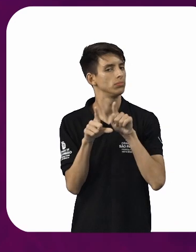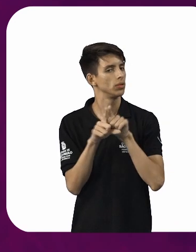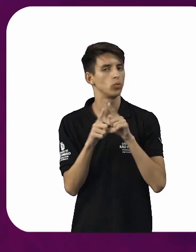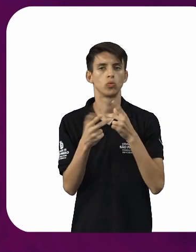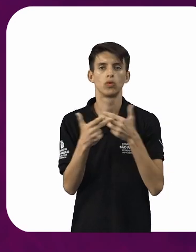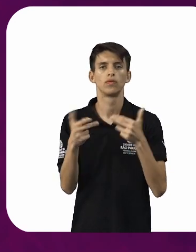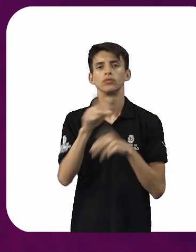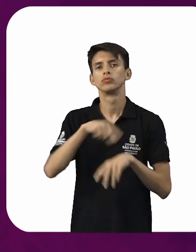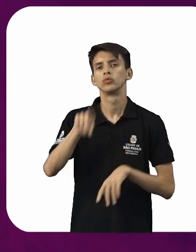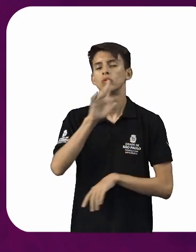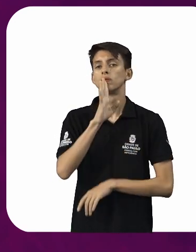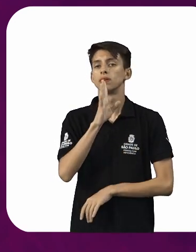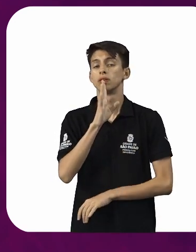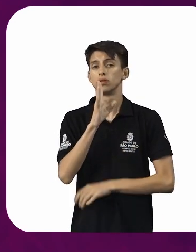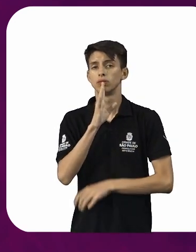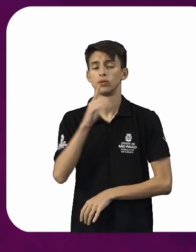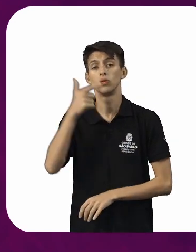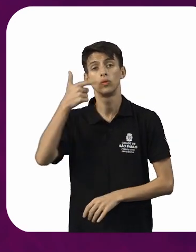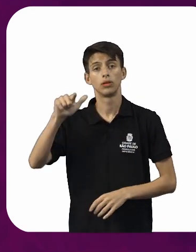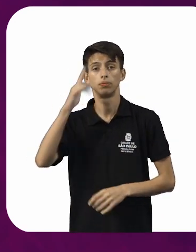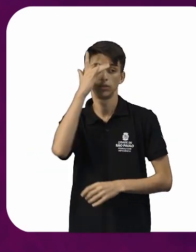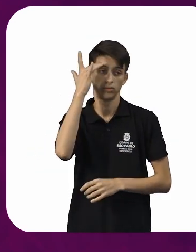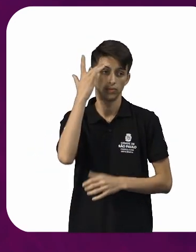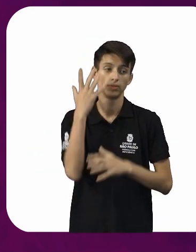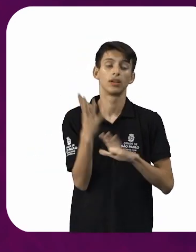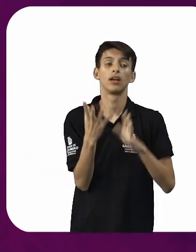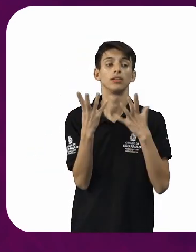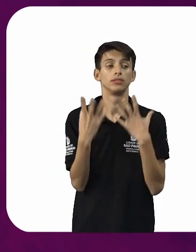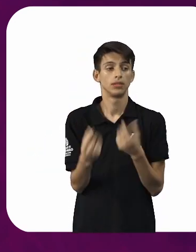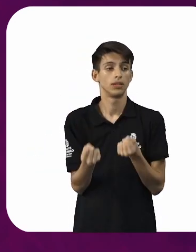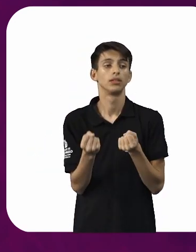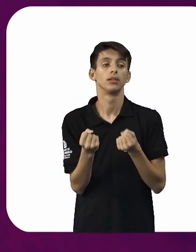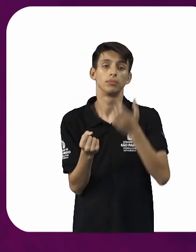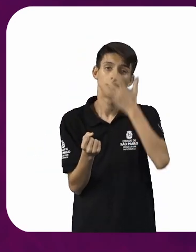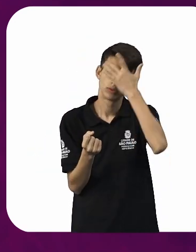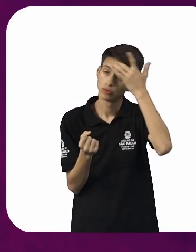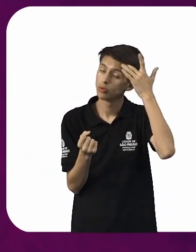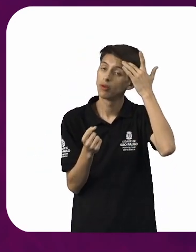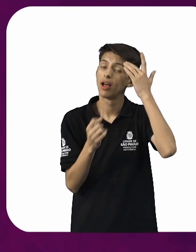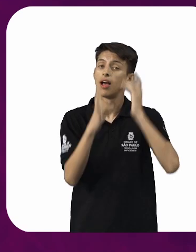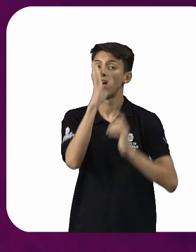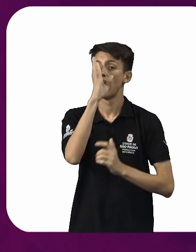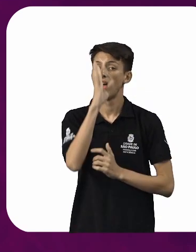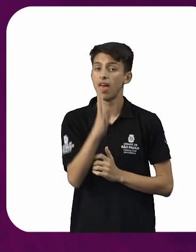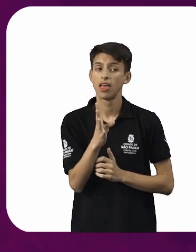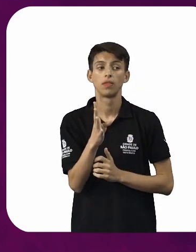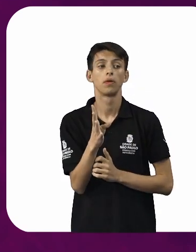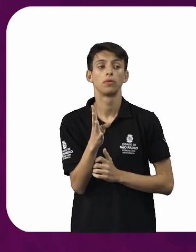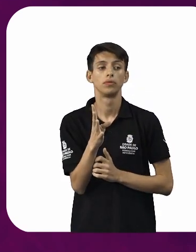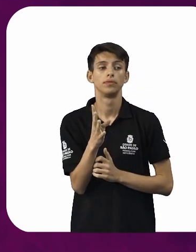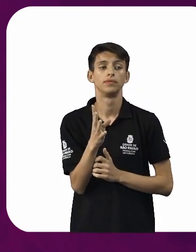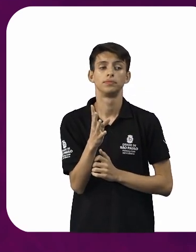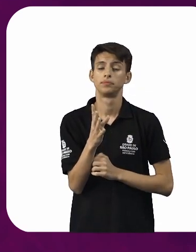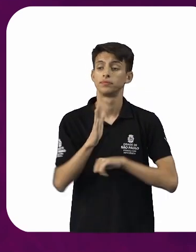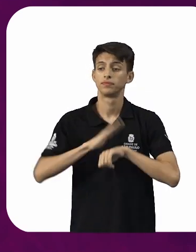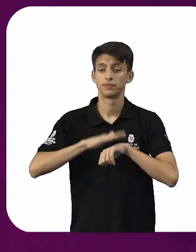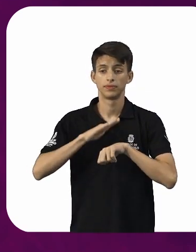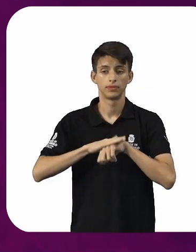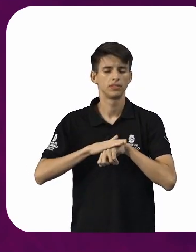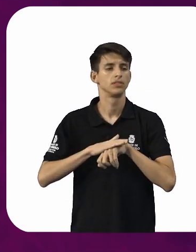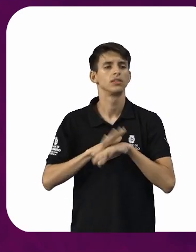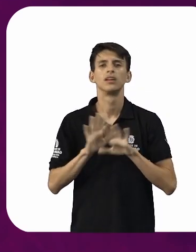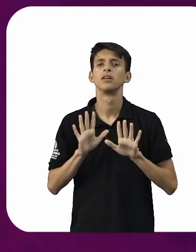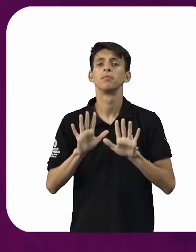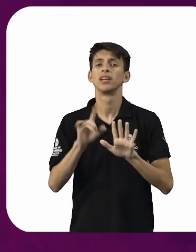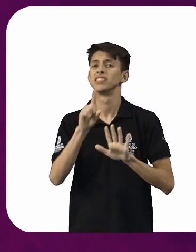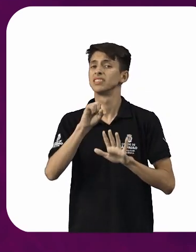prerrogativas que você reconhece outras pessoas, ou até que você tolera que pessoas heterossexuais e cisgênero façam, mas que